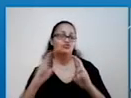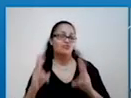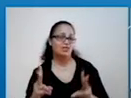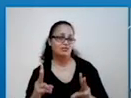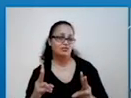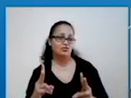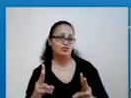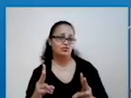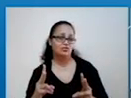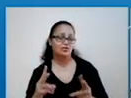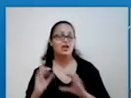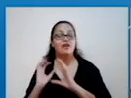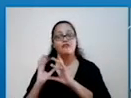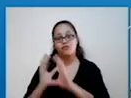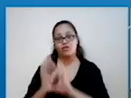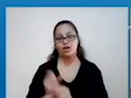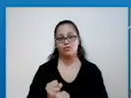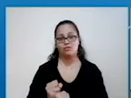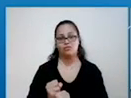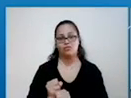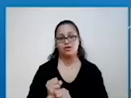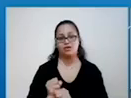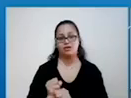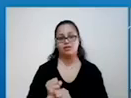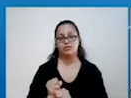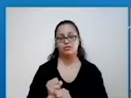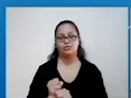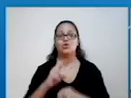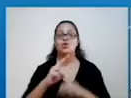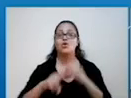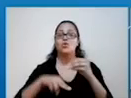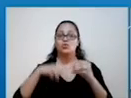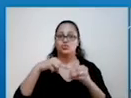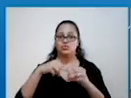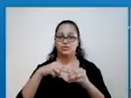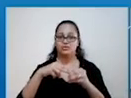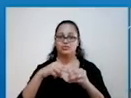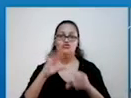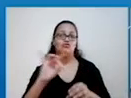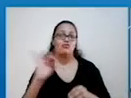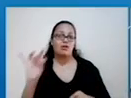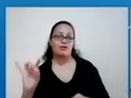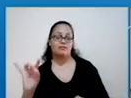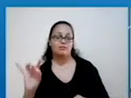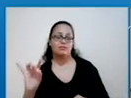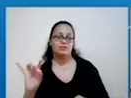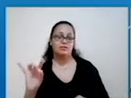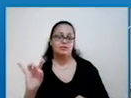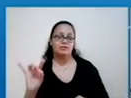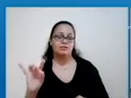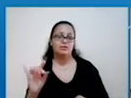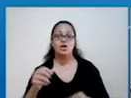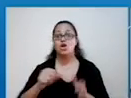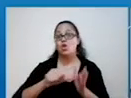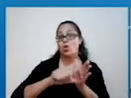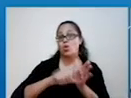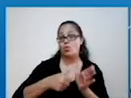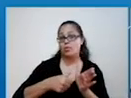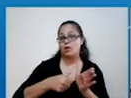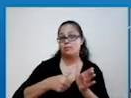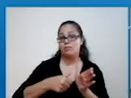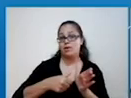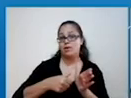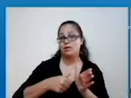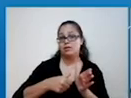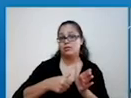aqui foi calculado o número de nêutrons de cada um desses isótopos. Então, no primeiro isótopo, que é o do